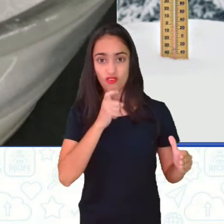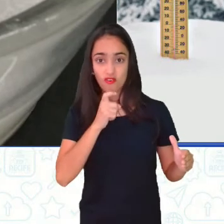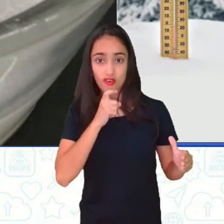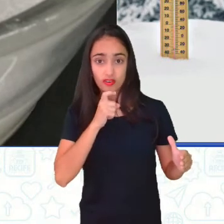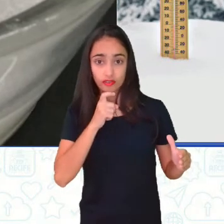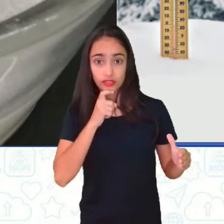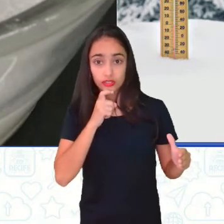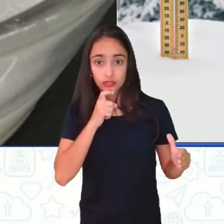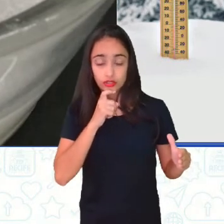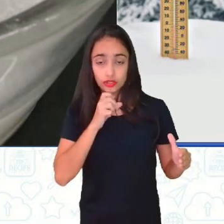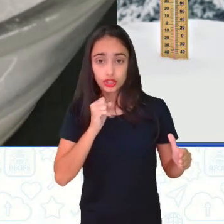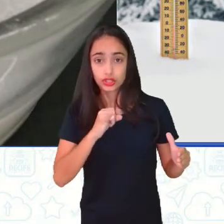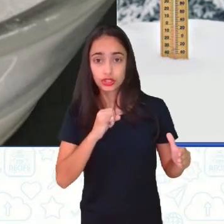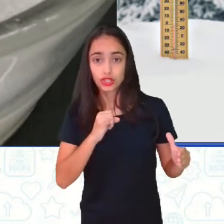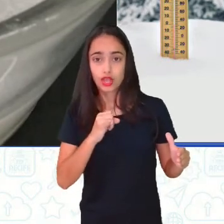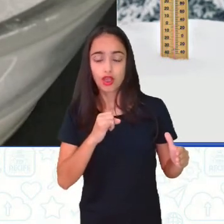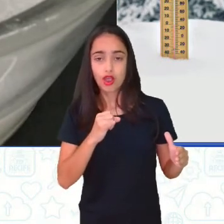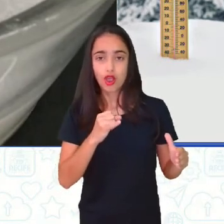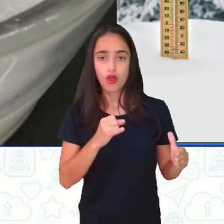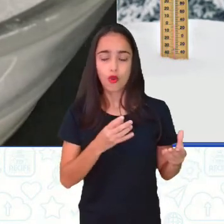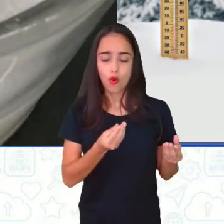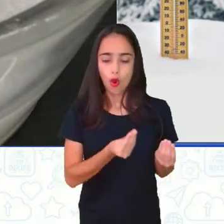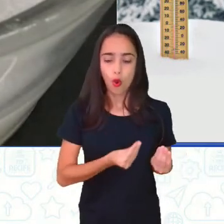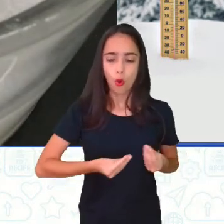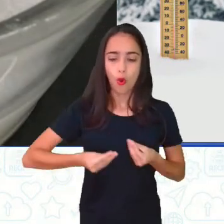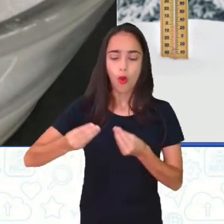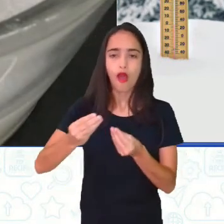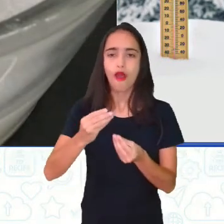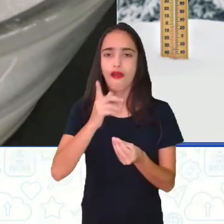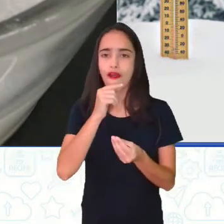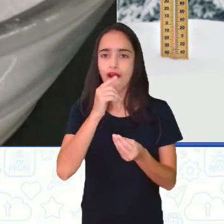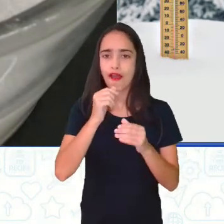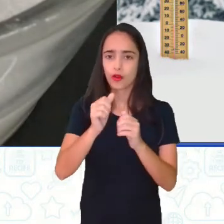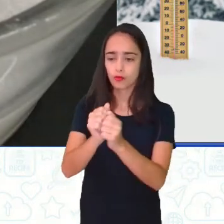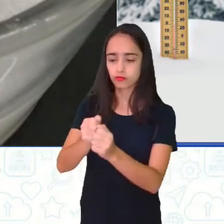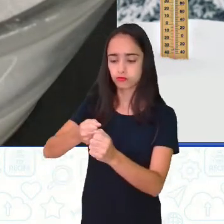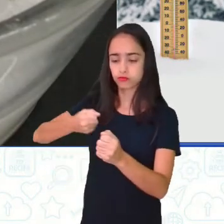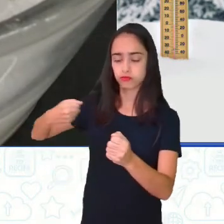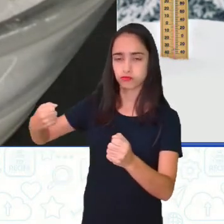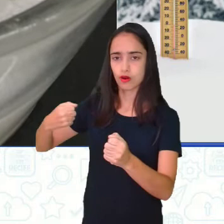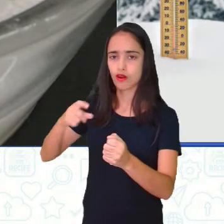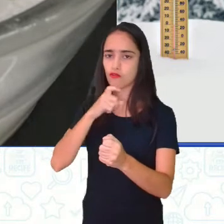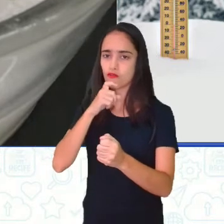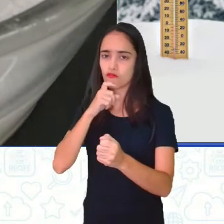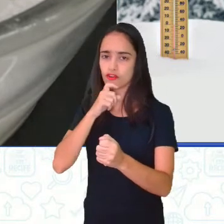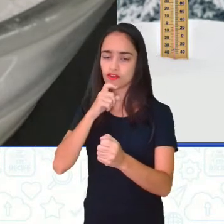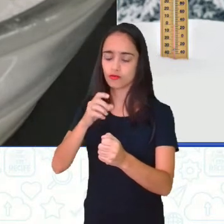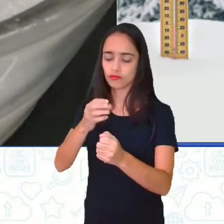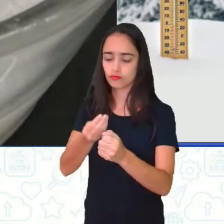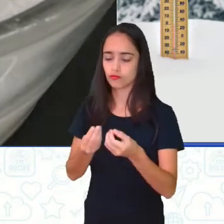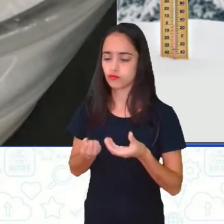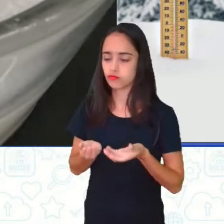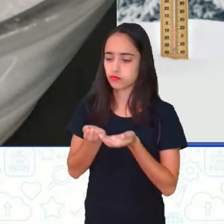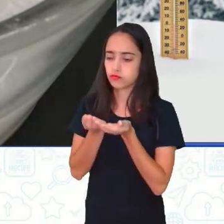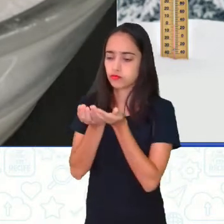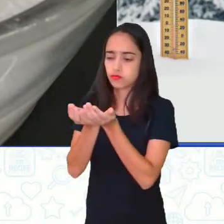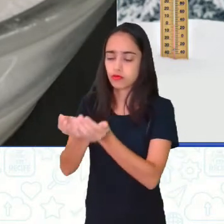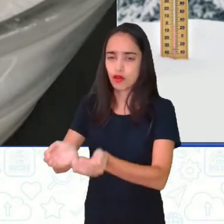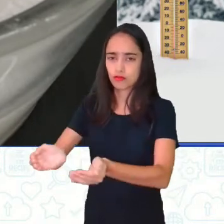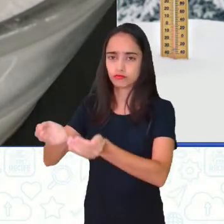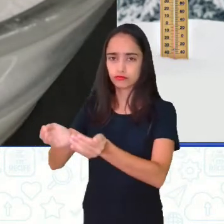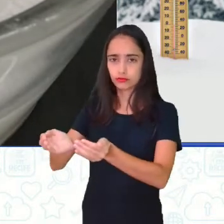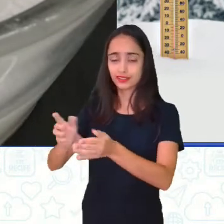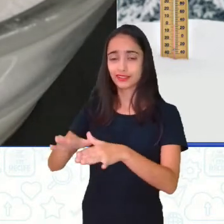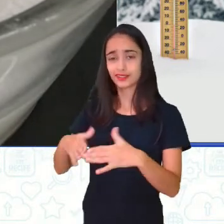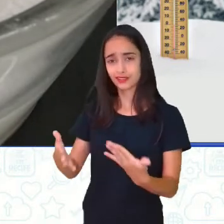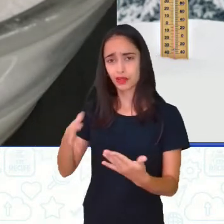eu botar água no congelador, no freezer, vai virar gelo. Então, está determinado. Então, é um